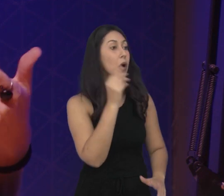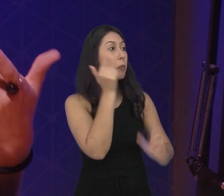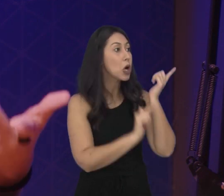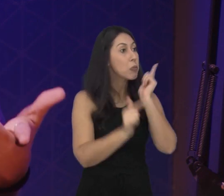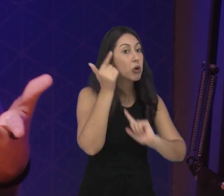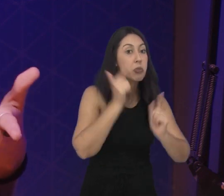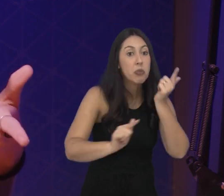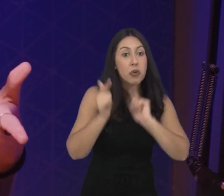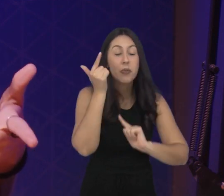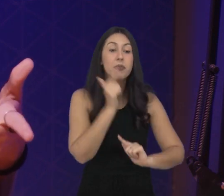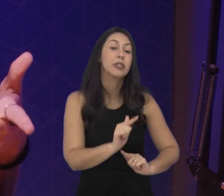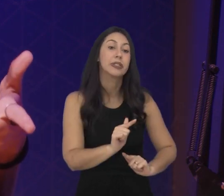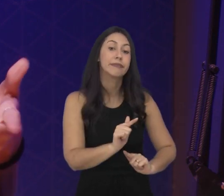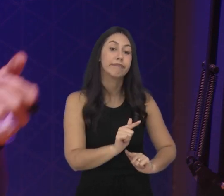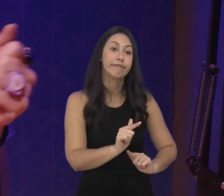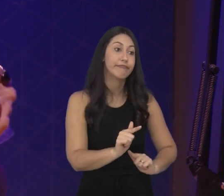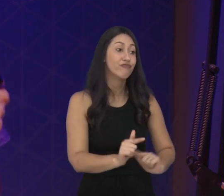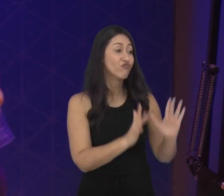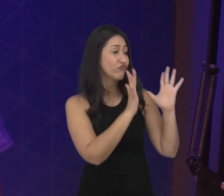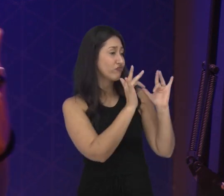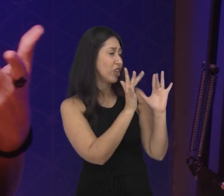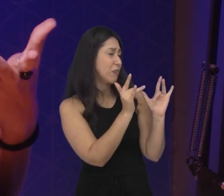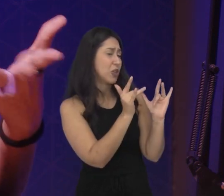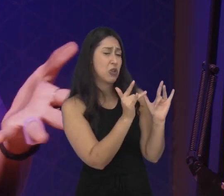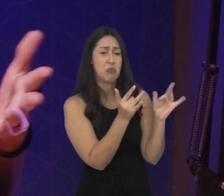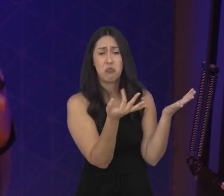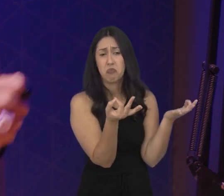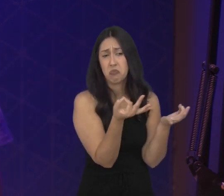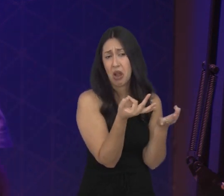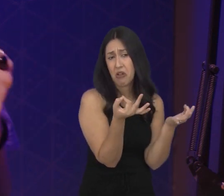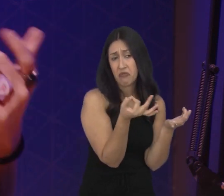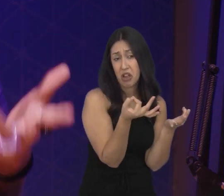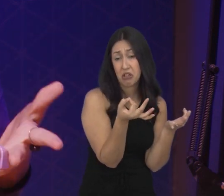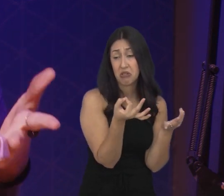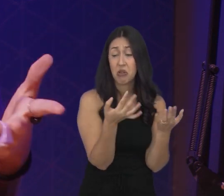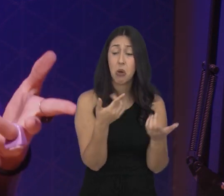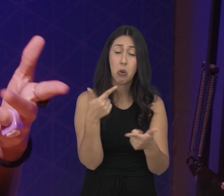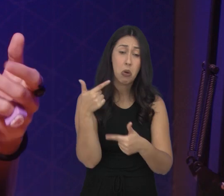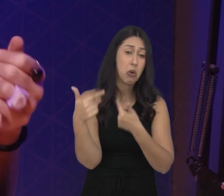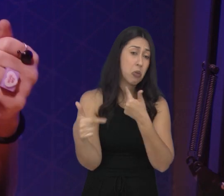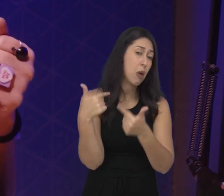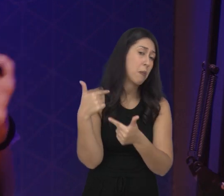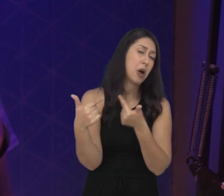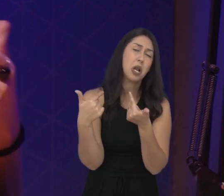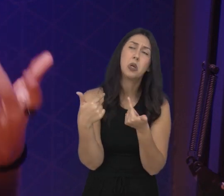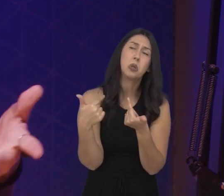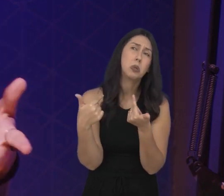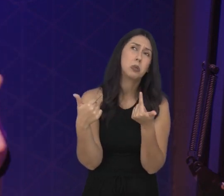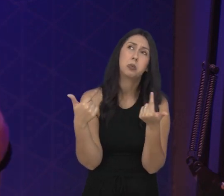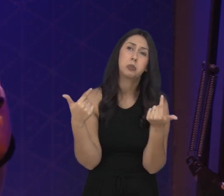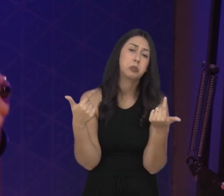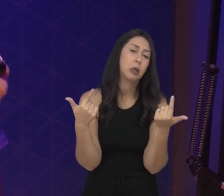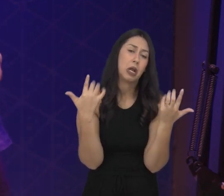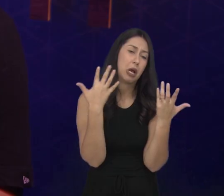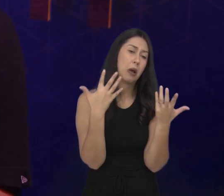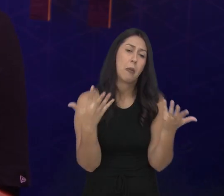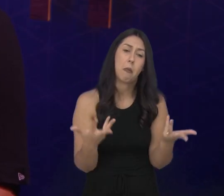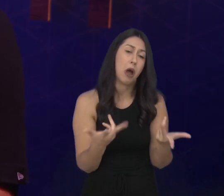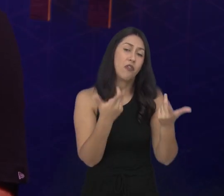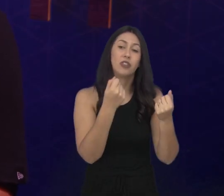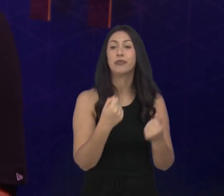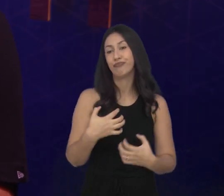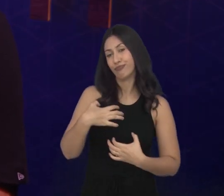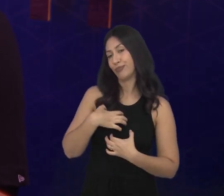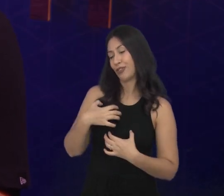que ela precisava para ser bem sucedida. Ela tem o melhor namorado, né? O namorado perfeito. Ela tem o emprego dos sonhos. Ela se